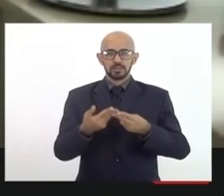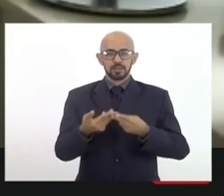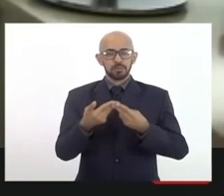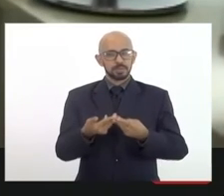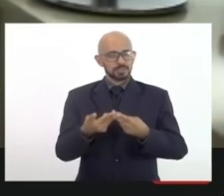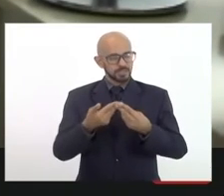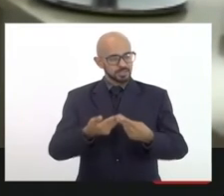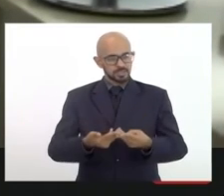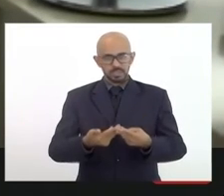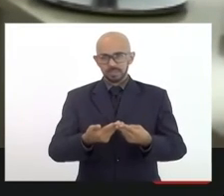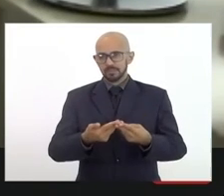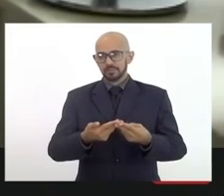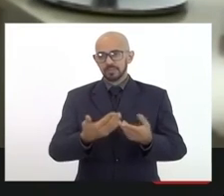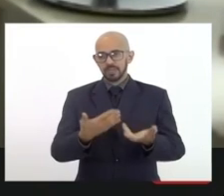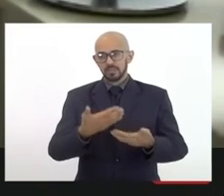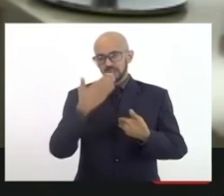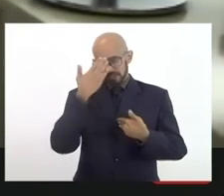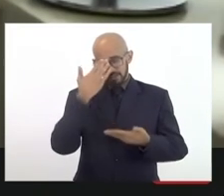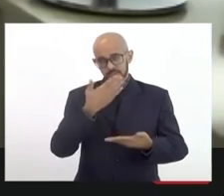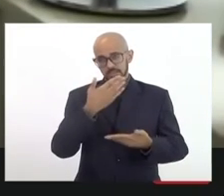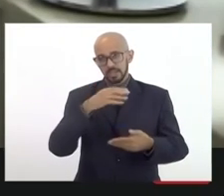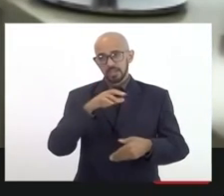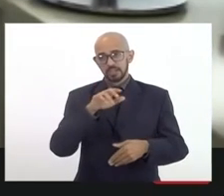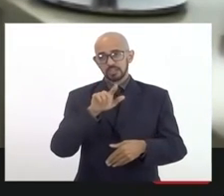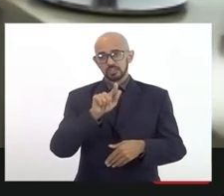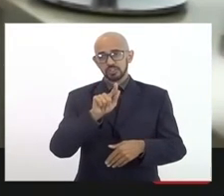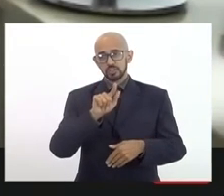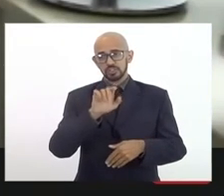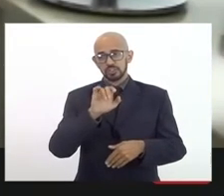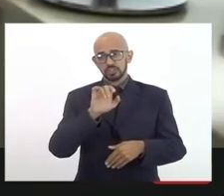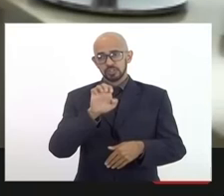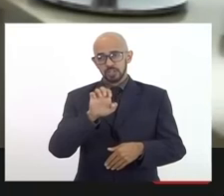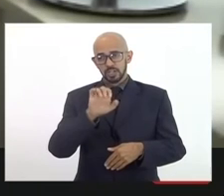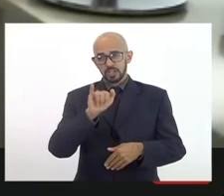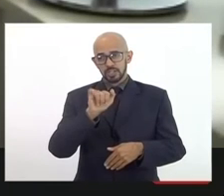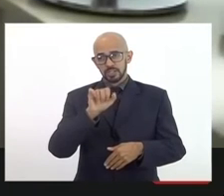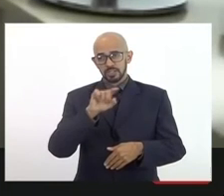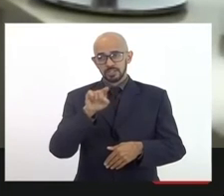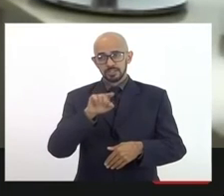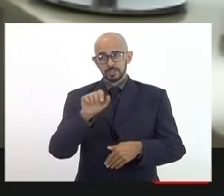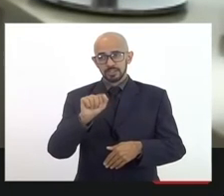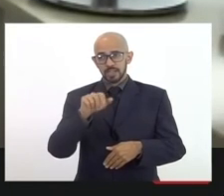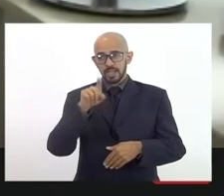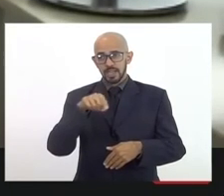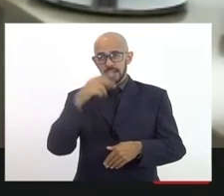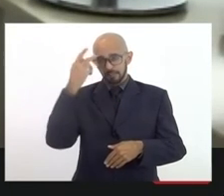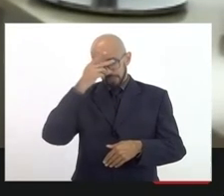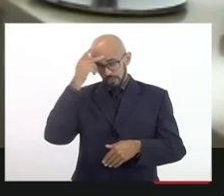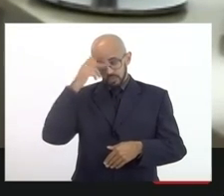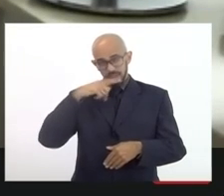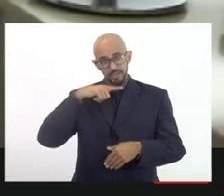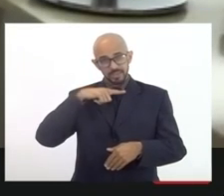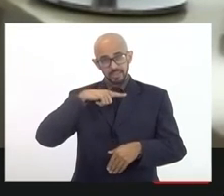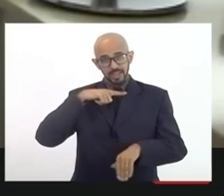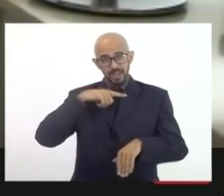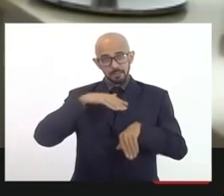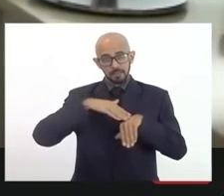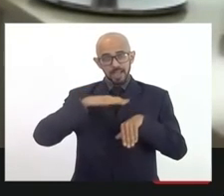paciência. Eu acho que a Geisa é a pessoa que eu conheço que tem mais horas de